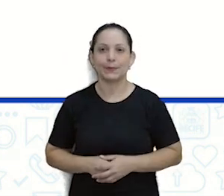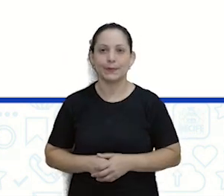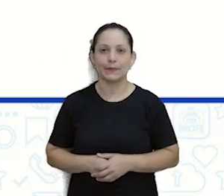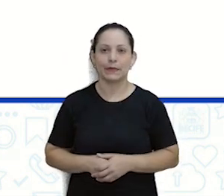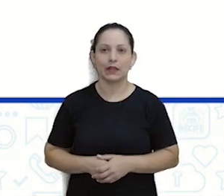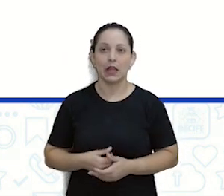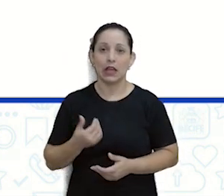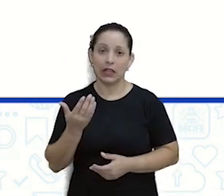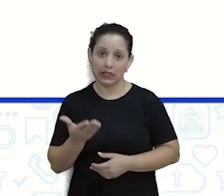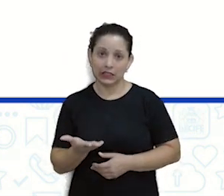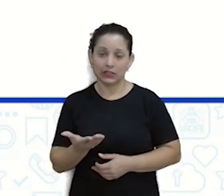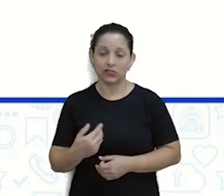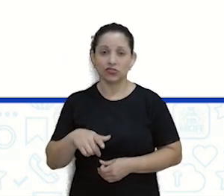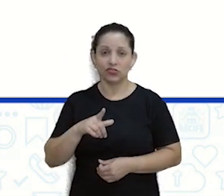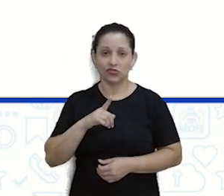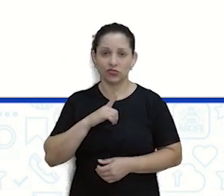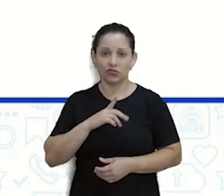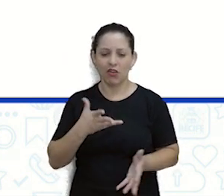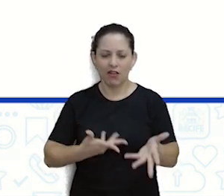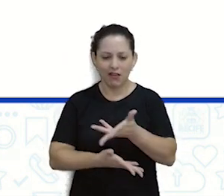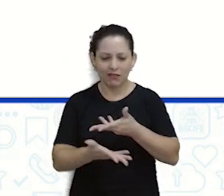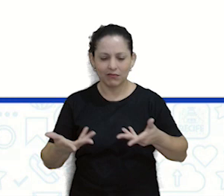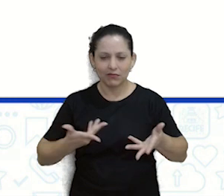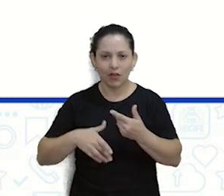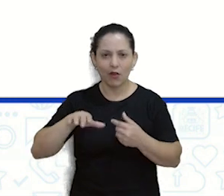geralmente ânions, né? Eles estão ali